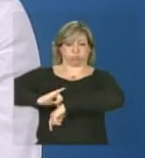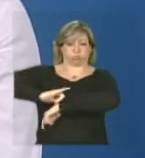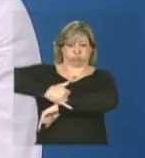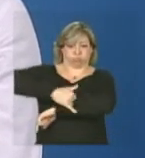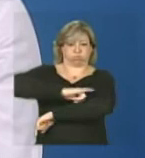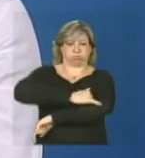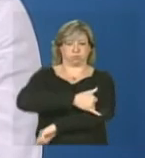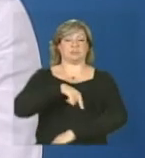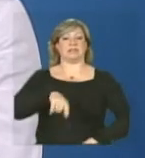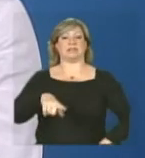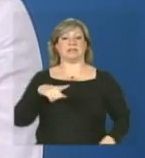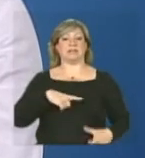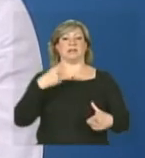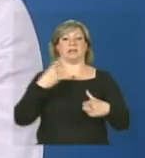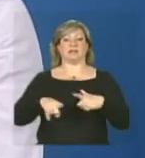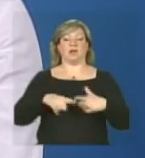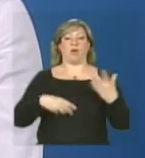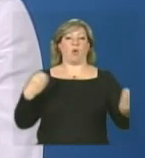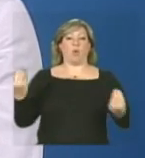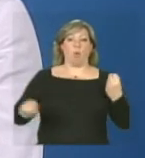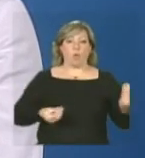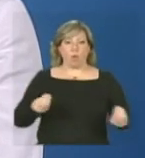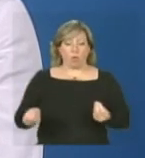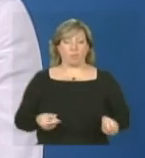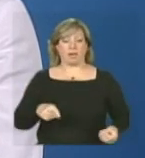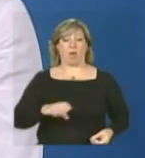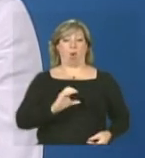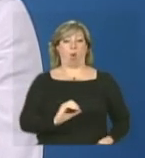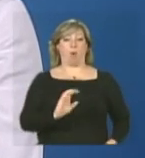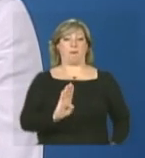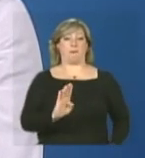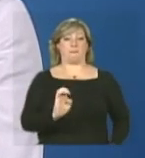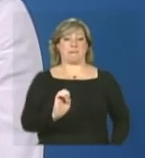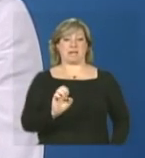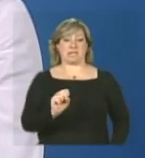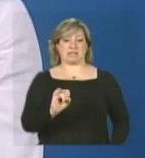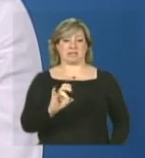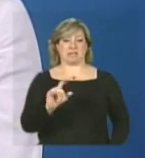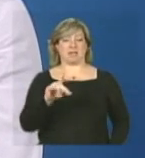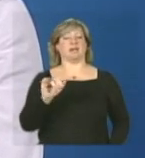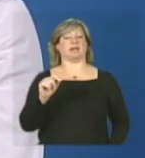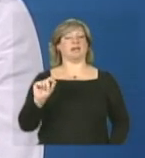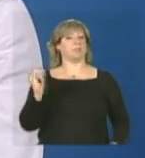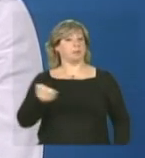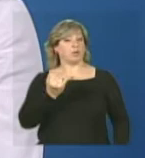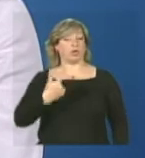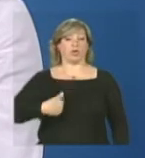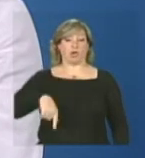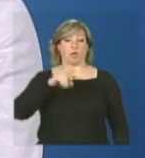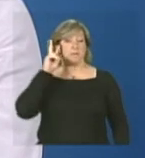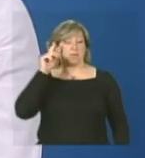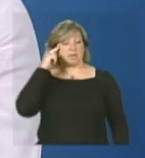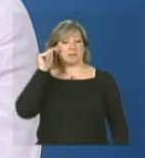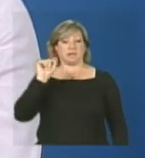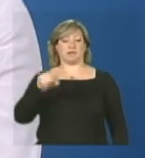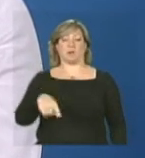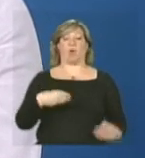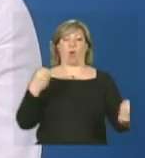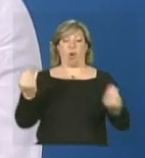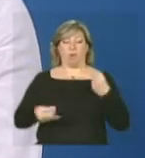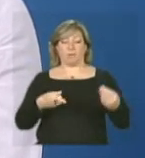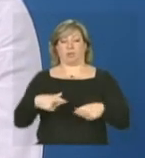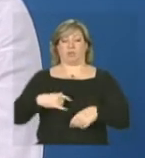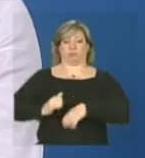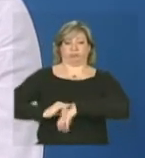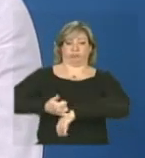tratada pelo sistema. A obesidade, é importante compreender que nós não olhamos a obesidade apenas como um problema